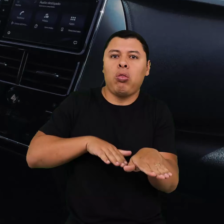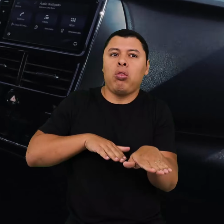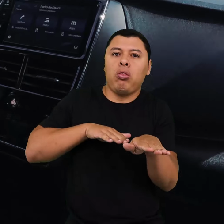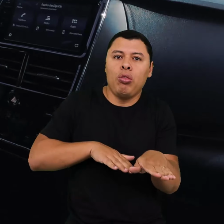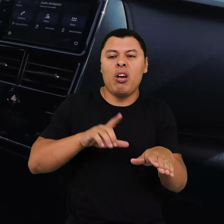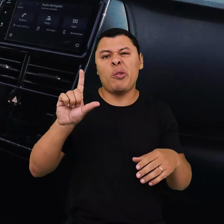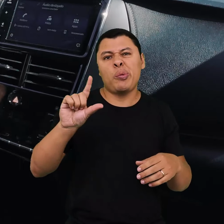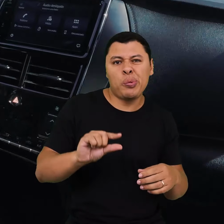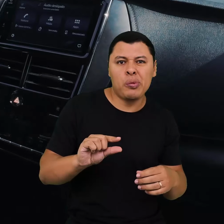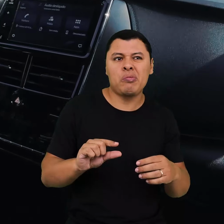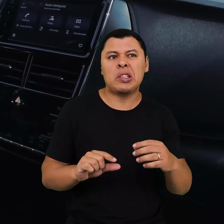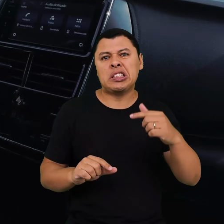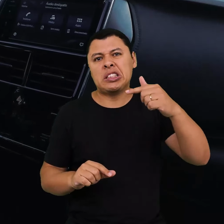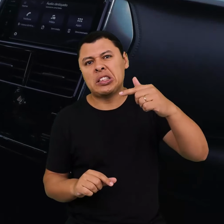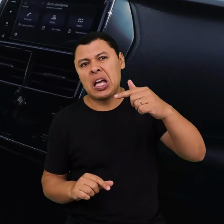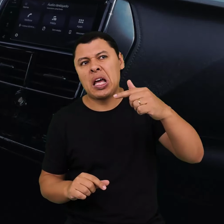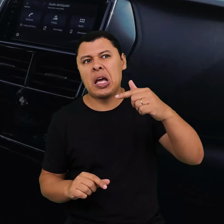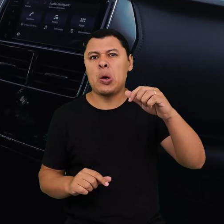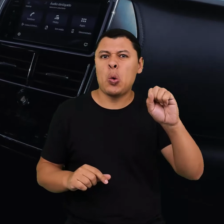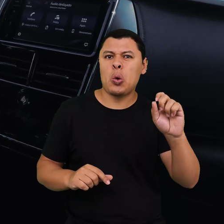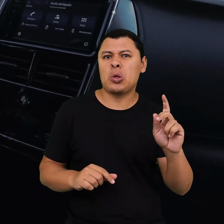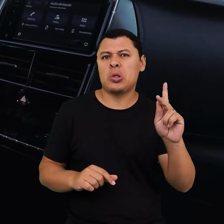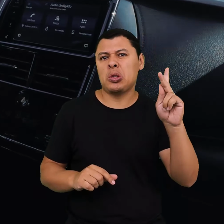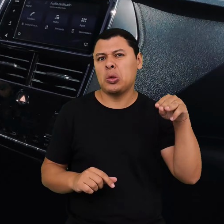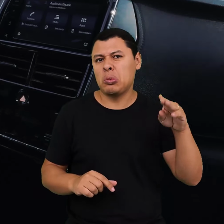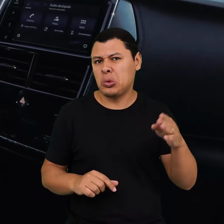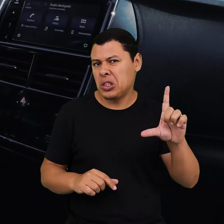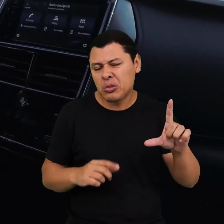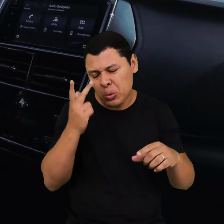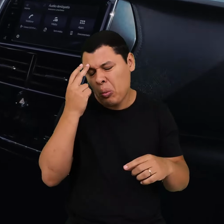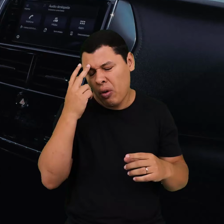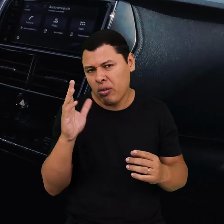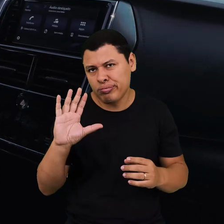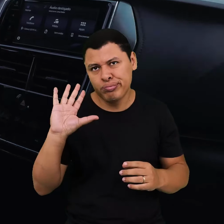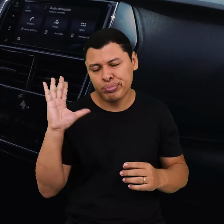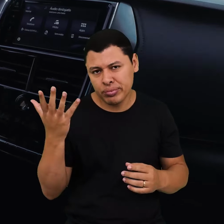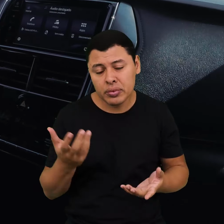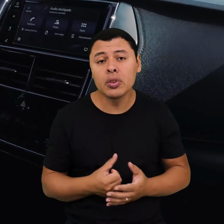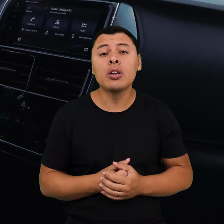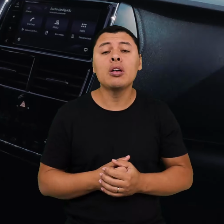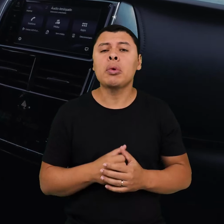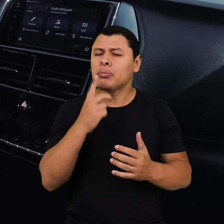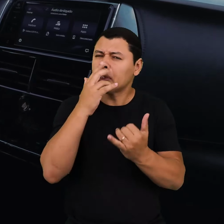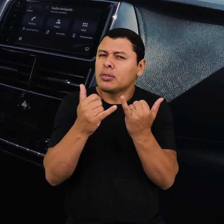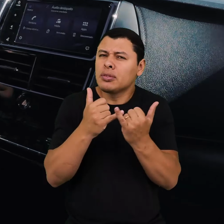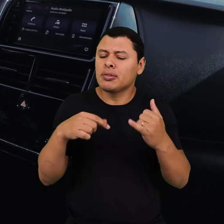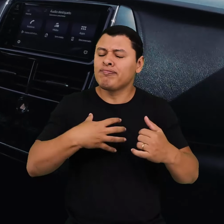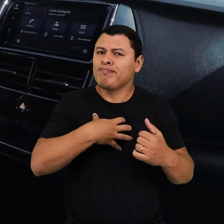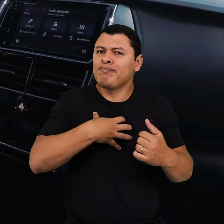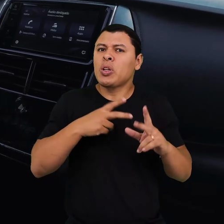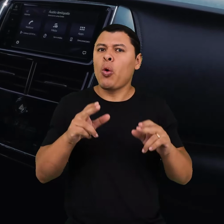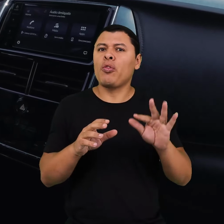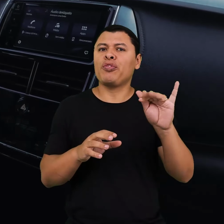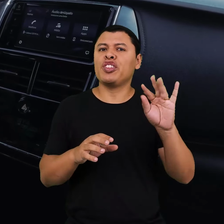cair aí para baixo de 8, 7, enfim, normal, né? Mas ele lembra muito o Fit, essa coisa do carro se deslocar.